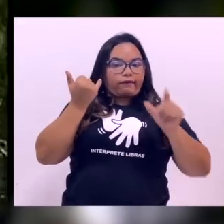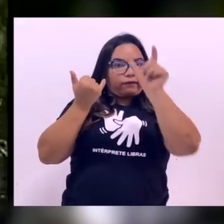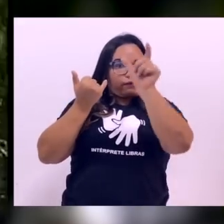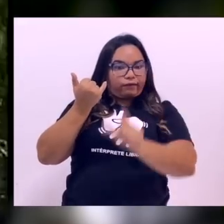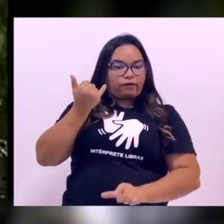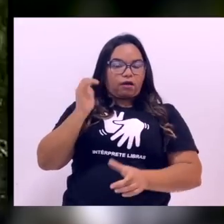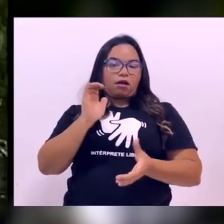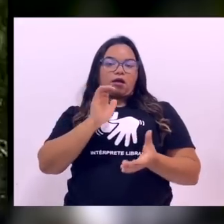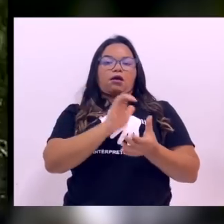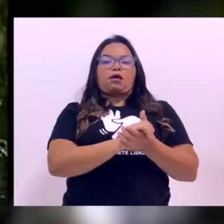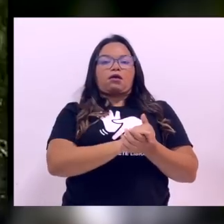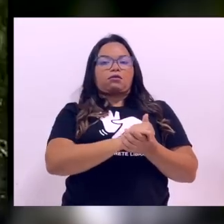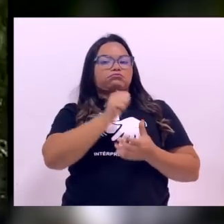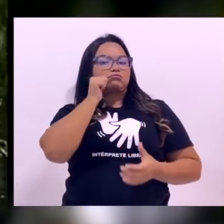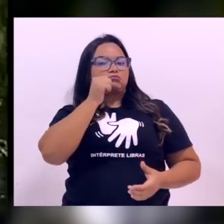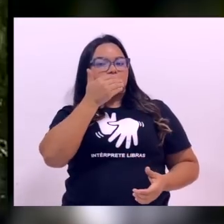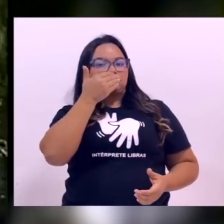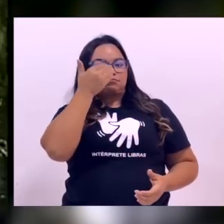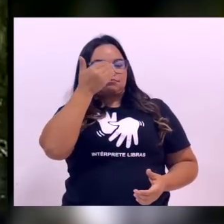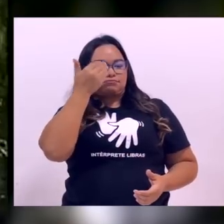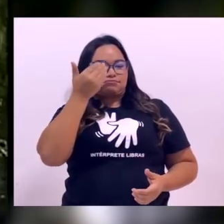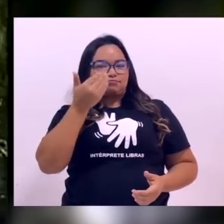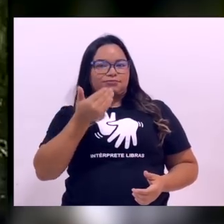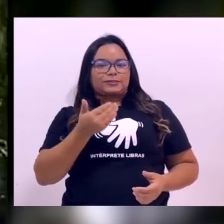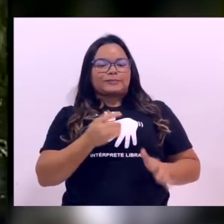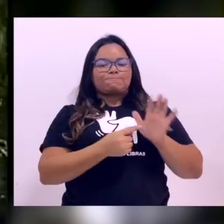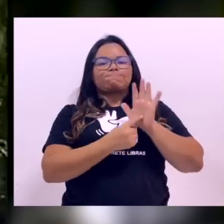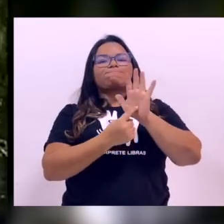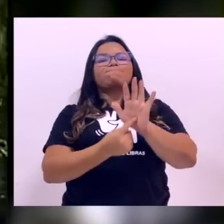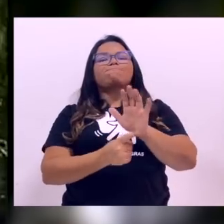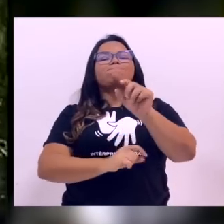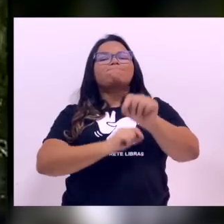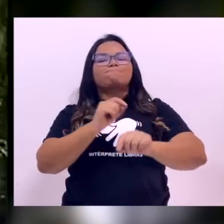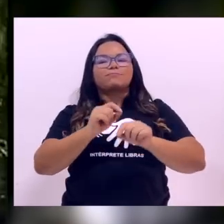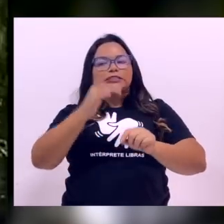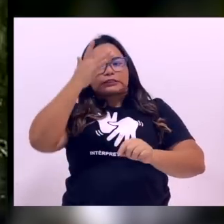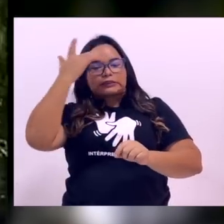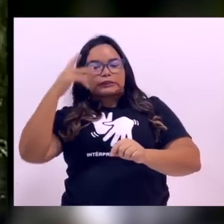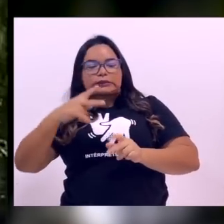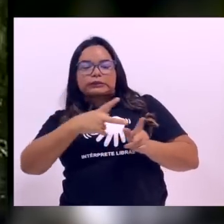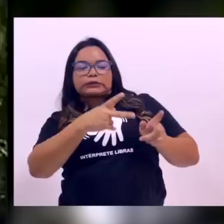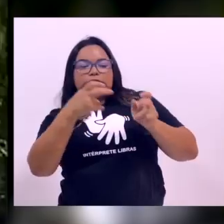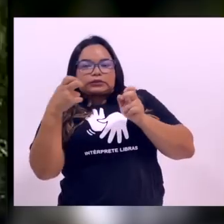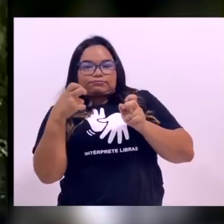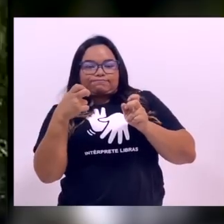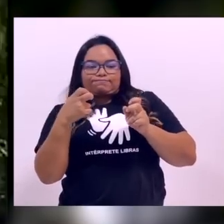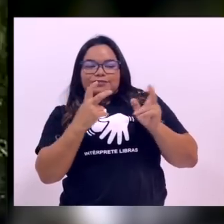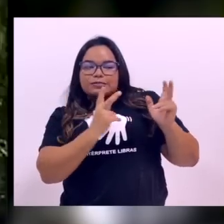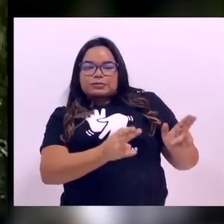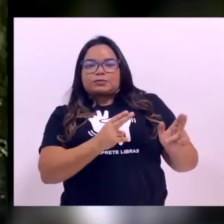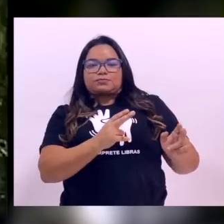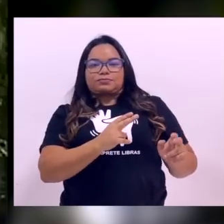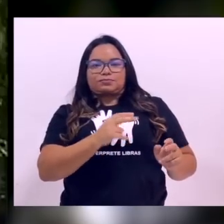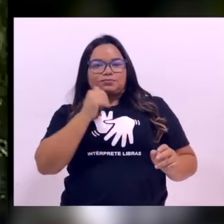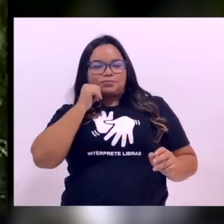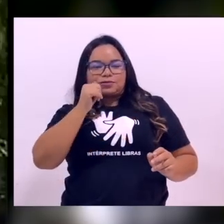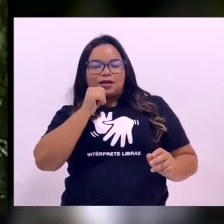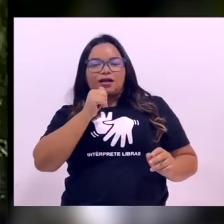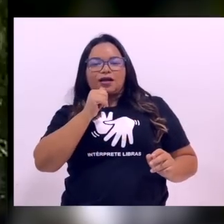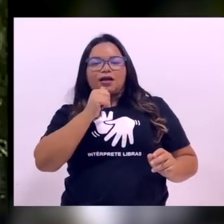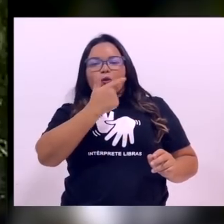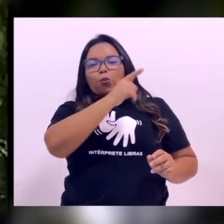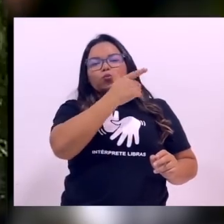prostituta para dar uma ilustração da infidelidade do povo de Deus para com Deus, para